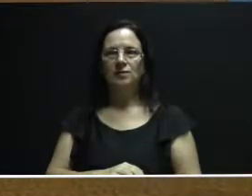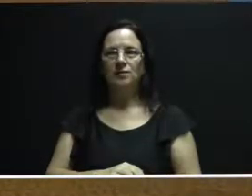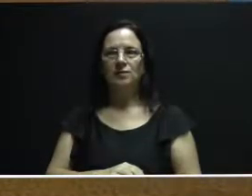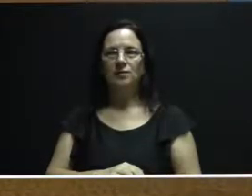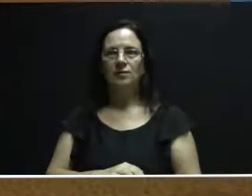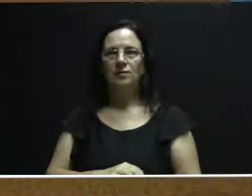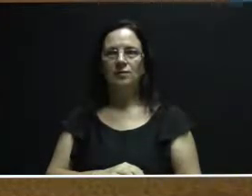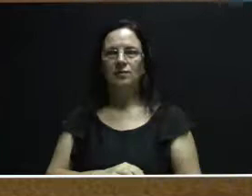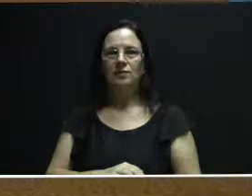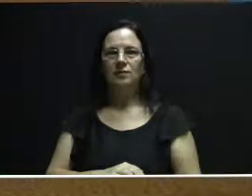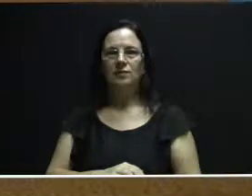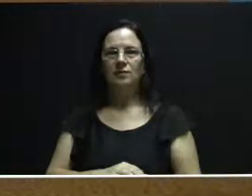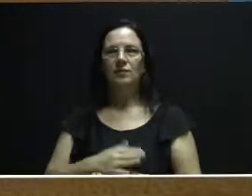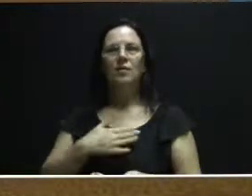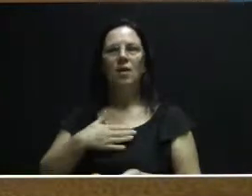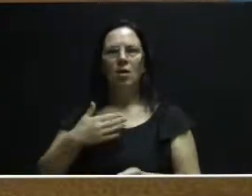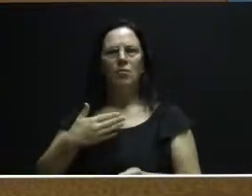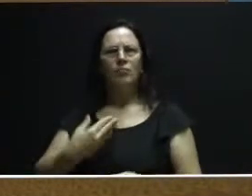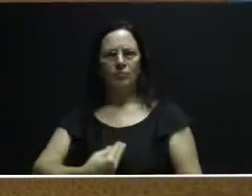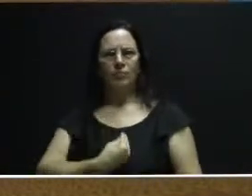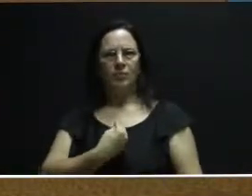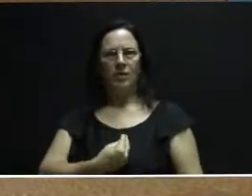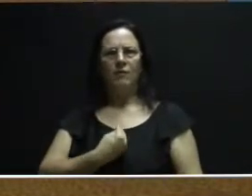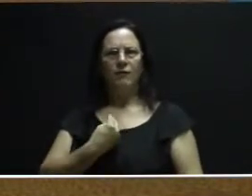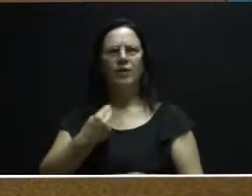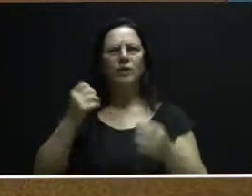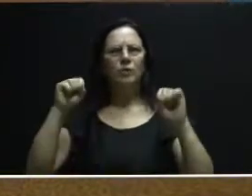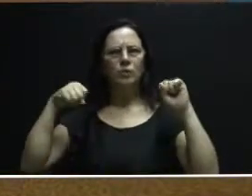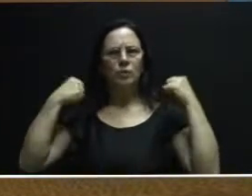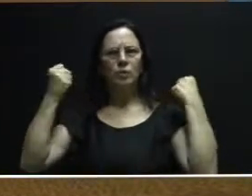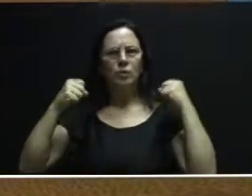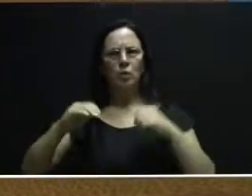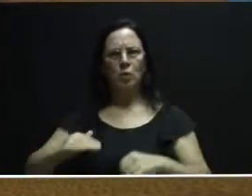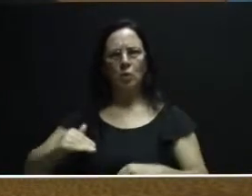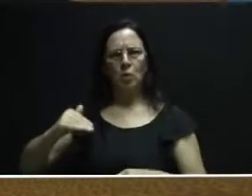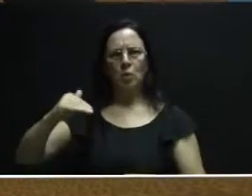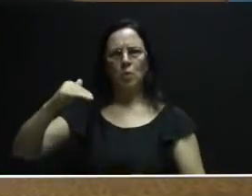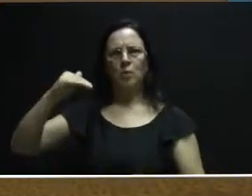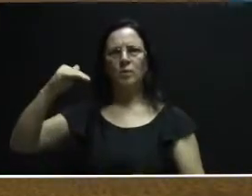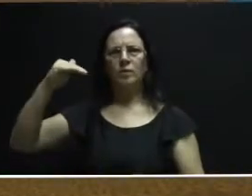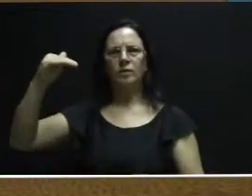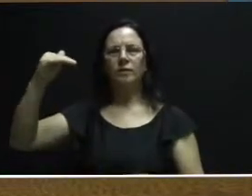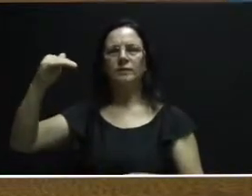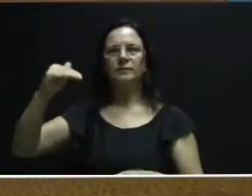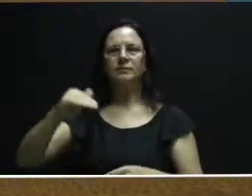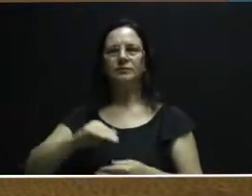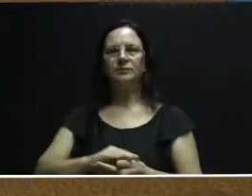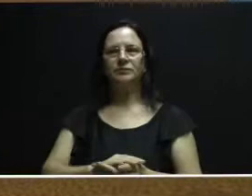minha relação com a atividade física começou desde muito pequeno.